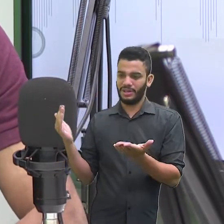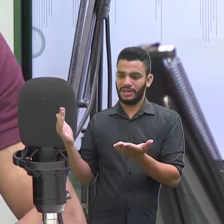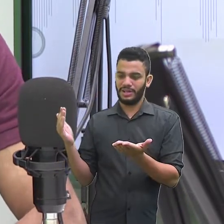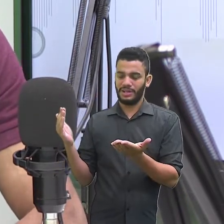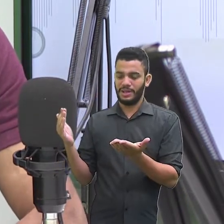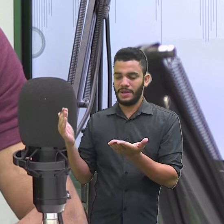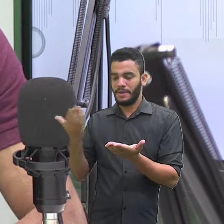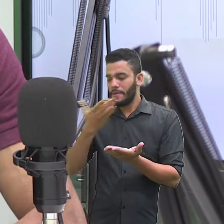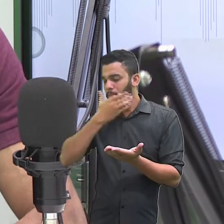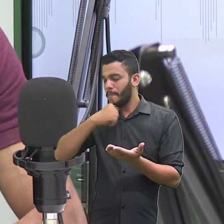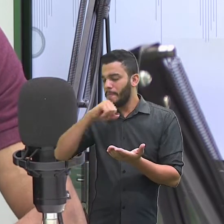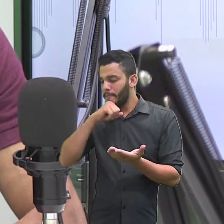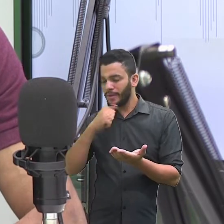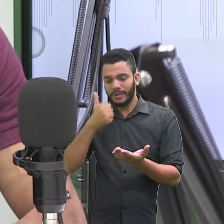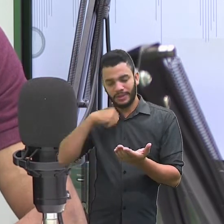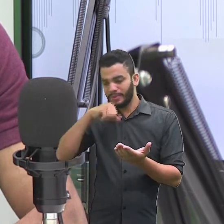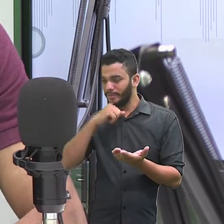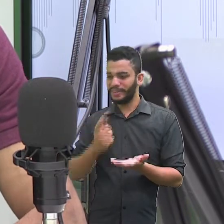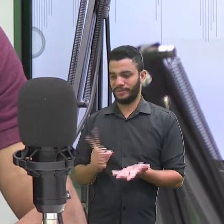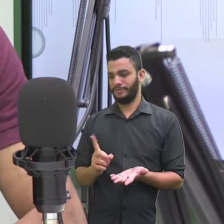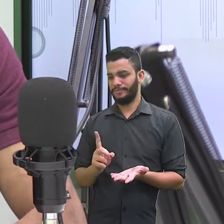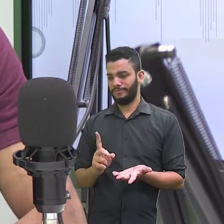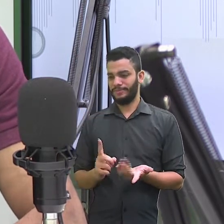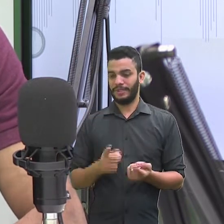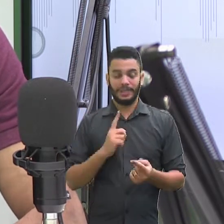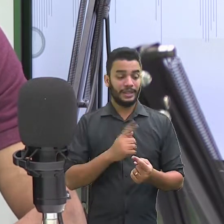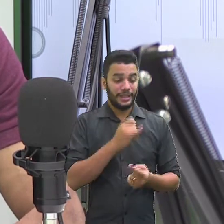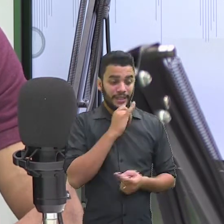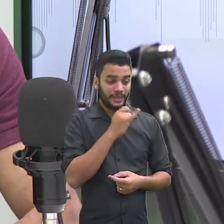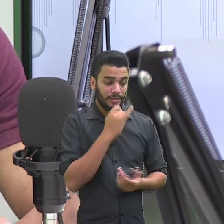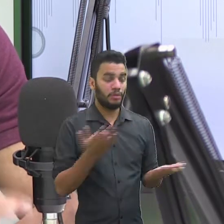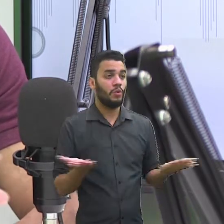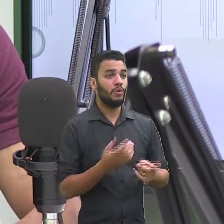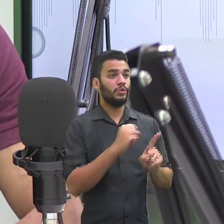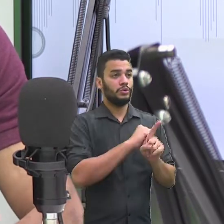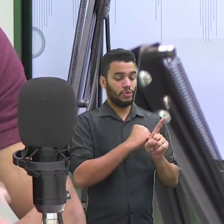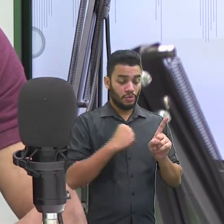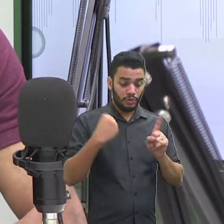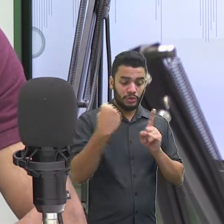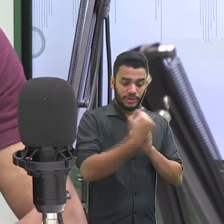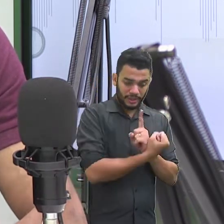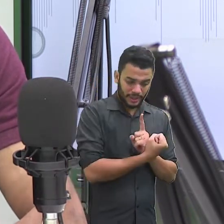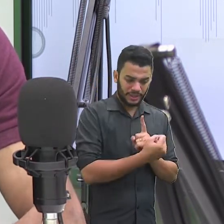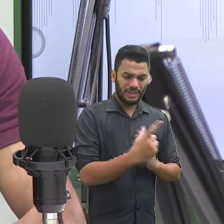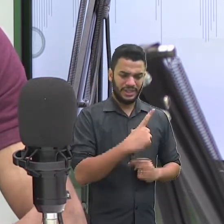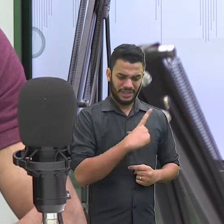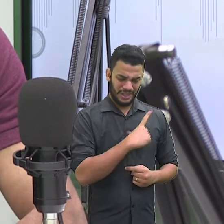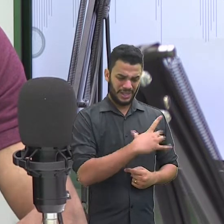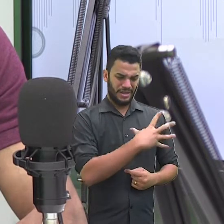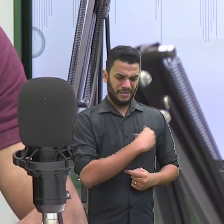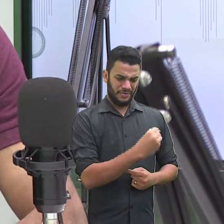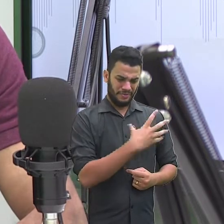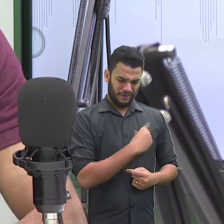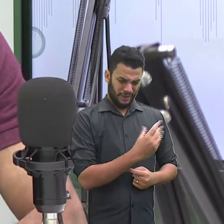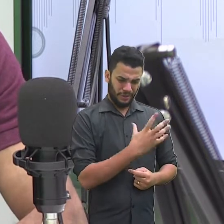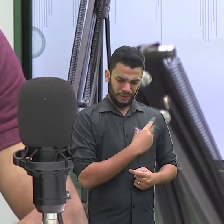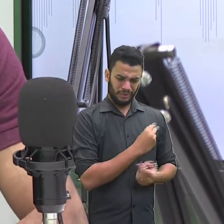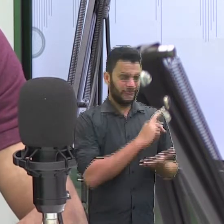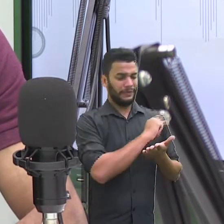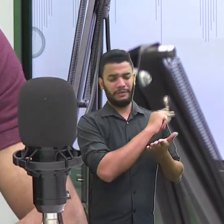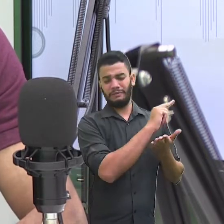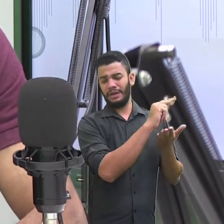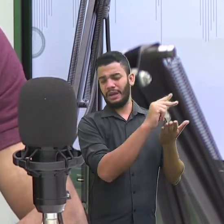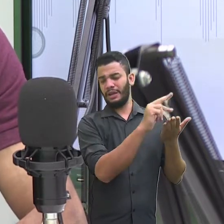hoje numa sociedade onde muitos dos filhos, eu não estou aqui generalizando, estou dizendo muitos destes querem